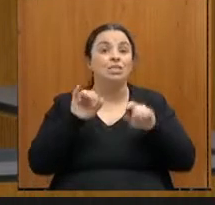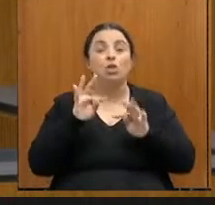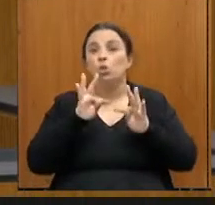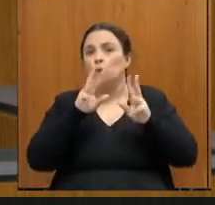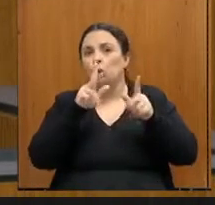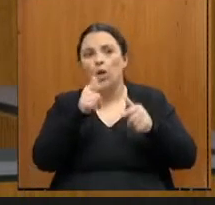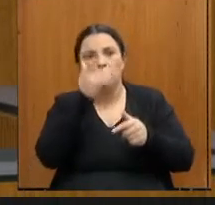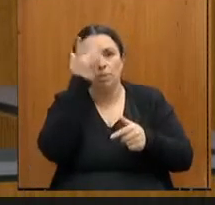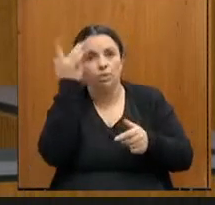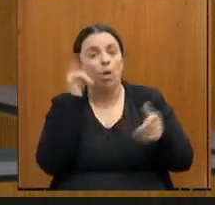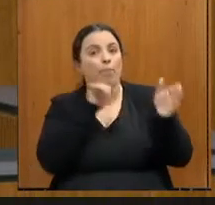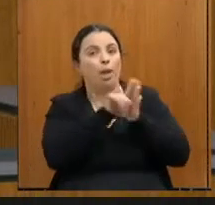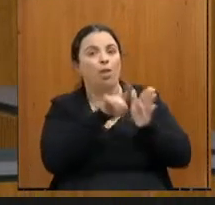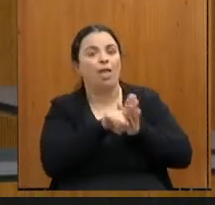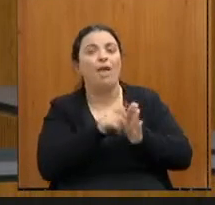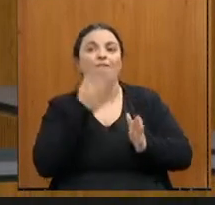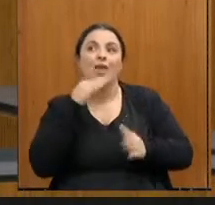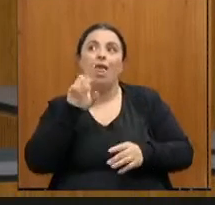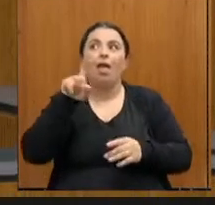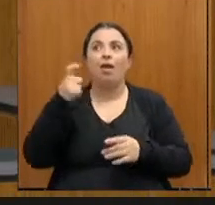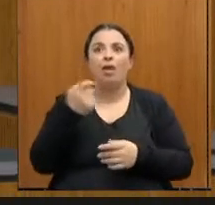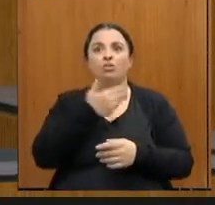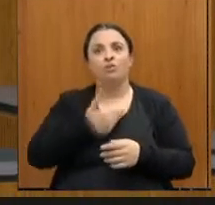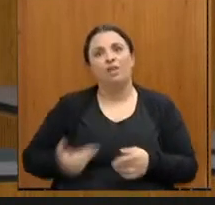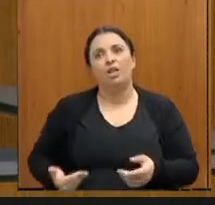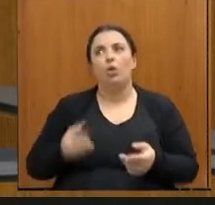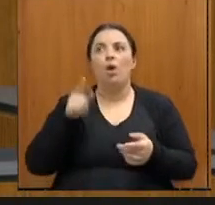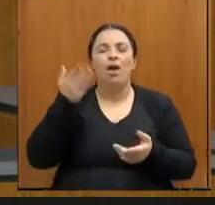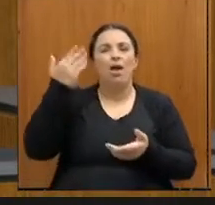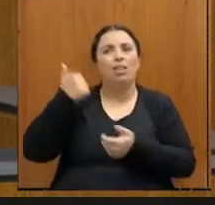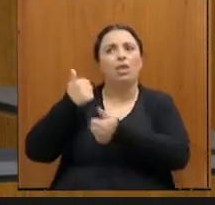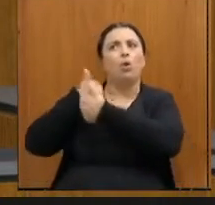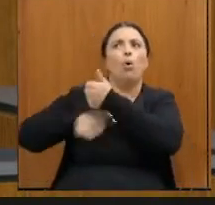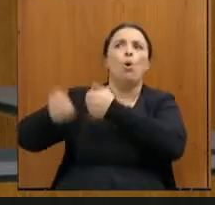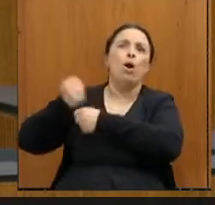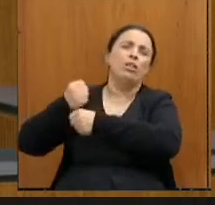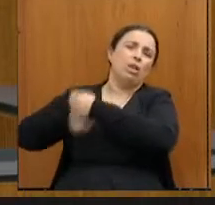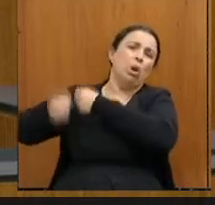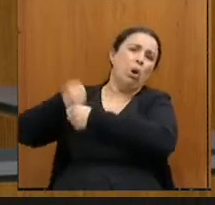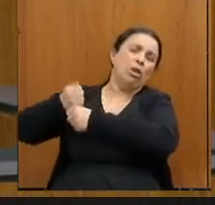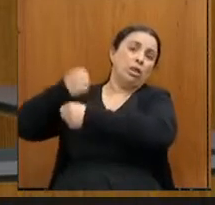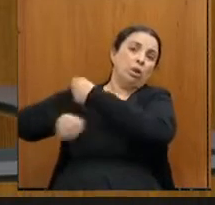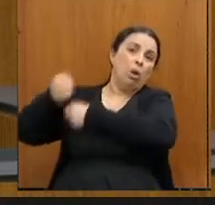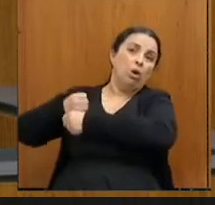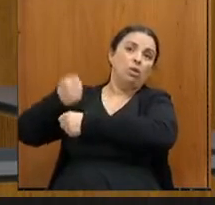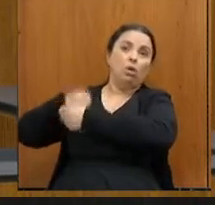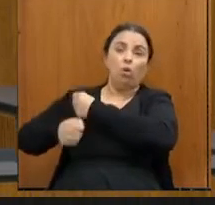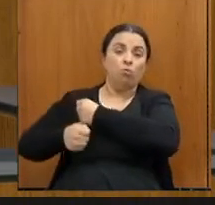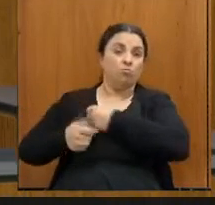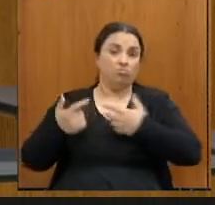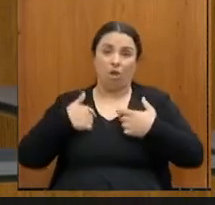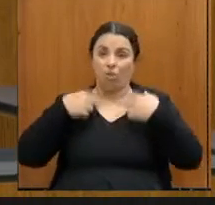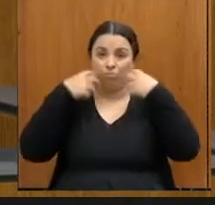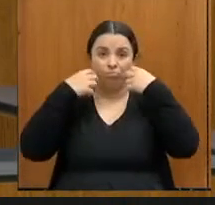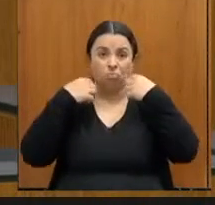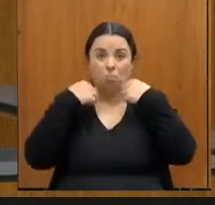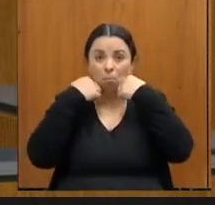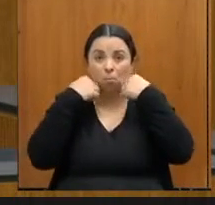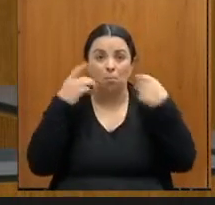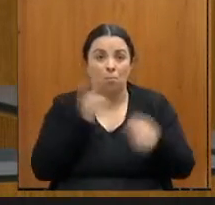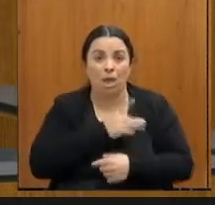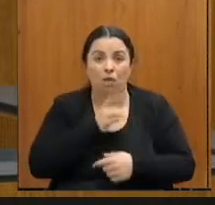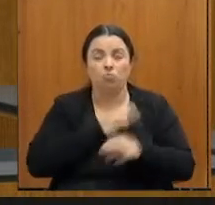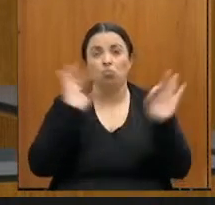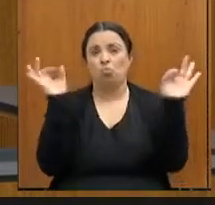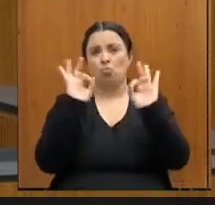falar do passado e todo mundo fala o nome do governador anterior e do anterior não me intimida e não me faz